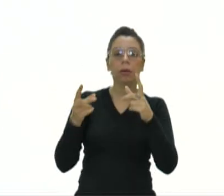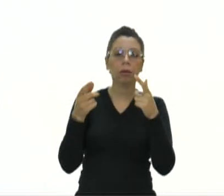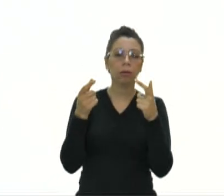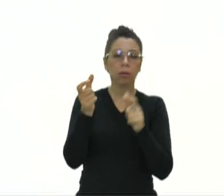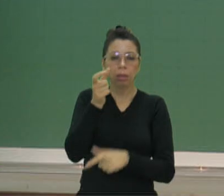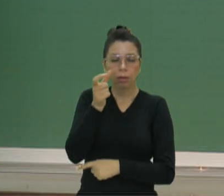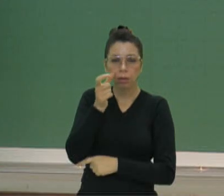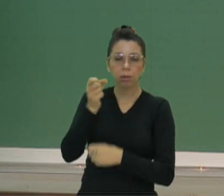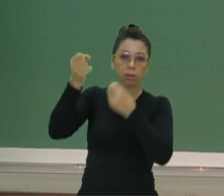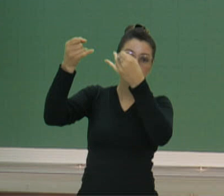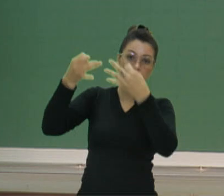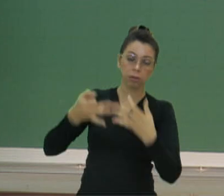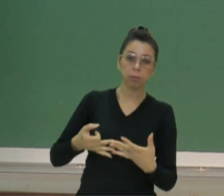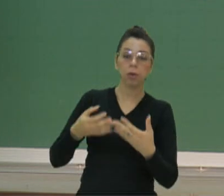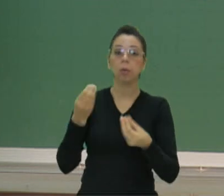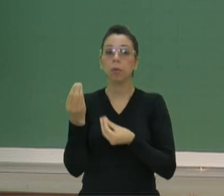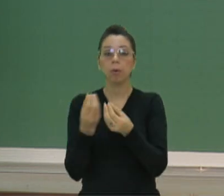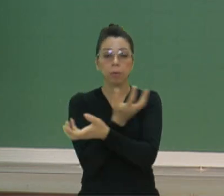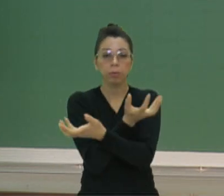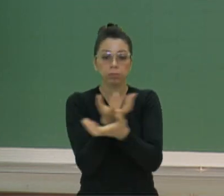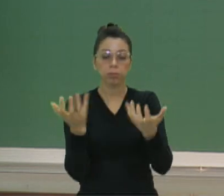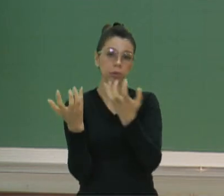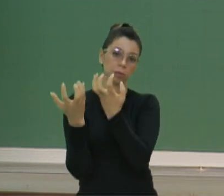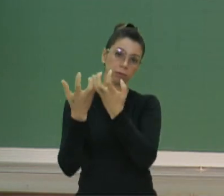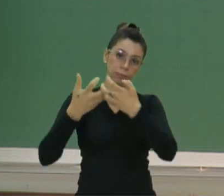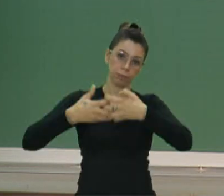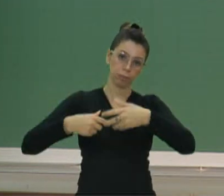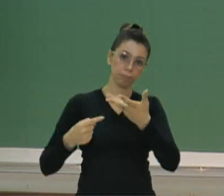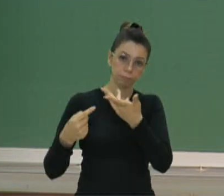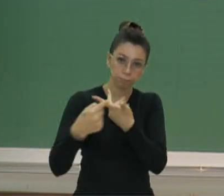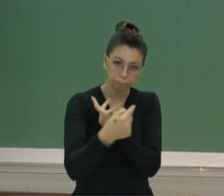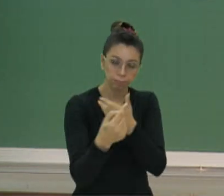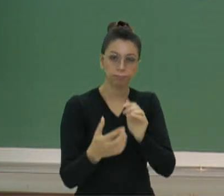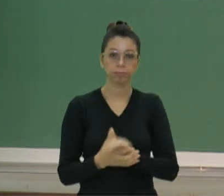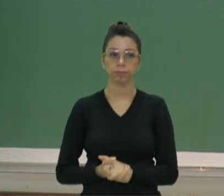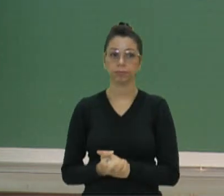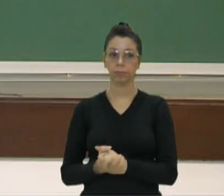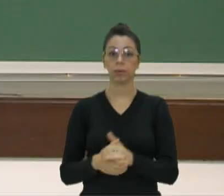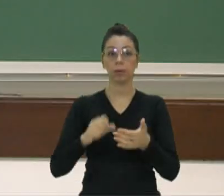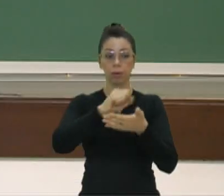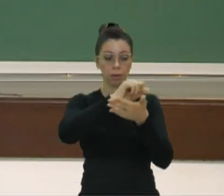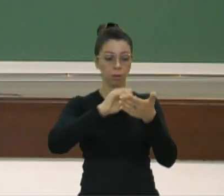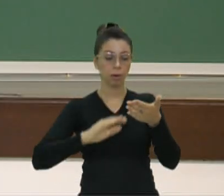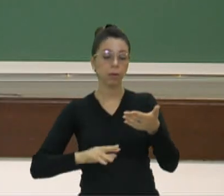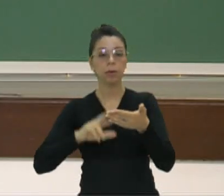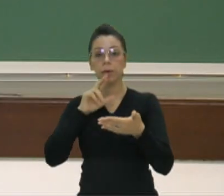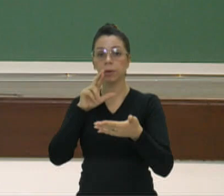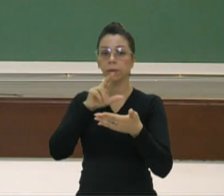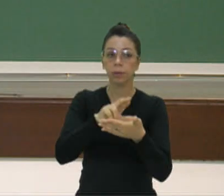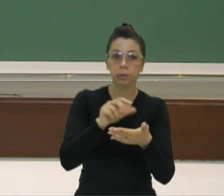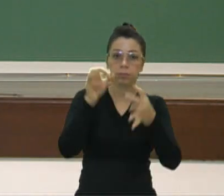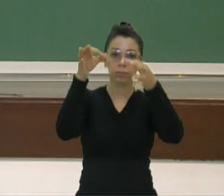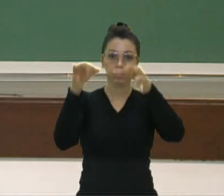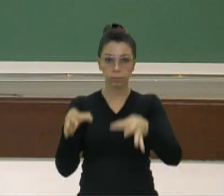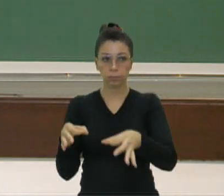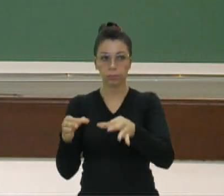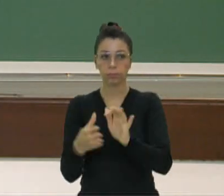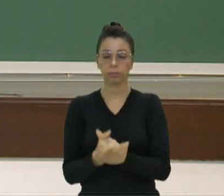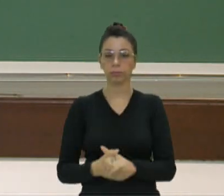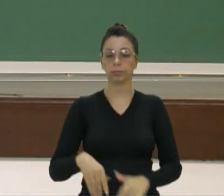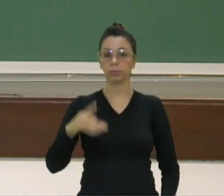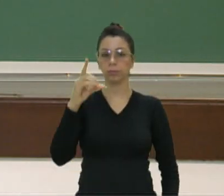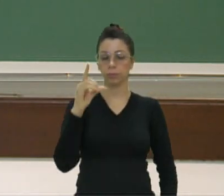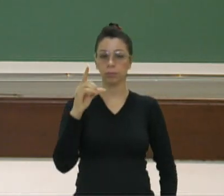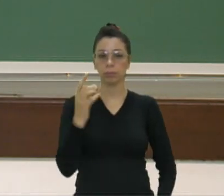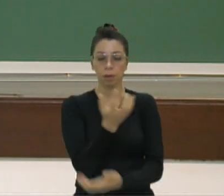de explicação da distribuição vegetal do planeta. Na nossa atividade, qual é a alternativa correta? Então, que as